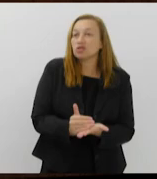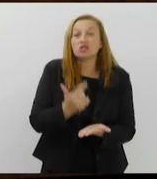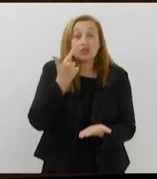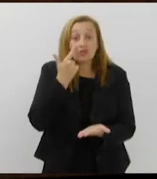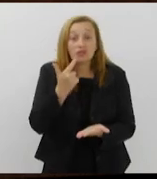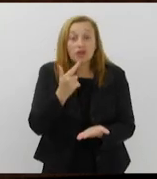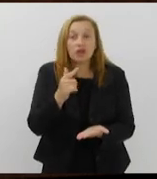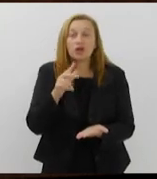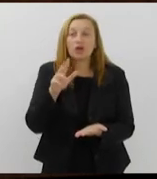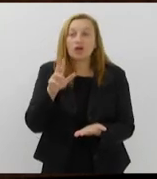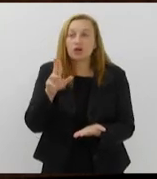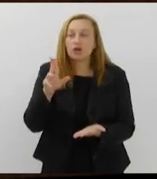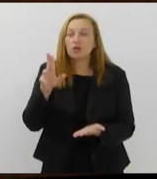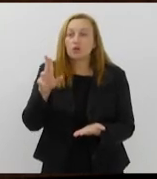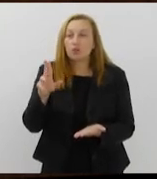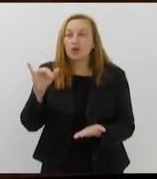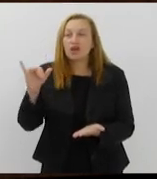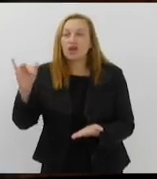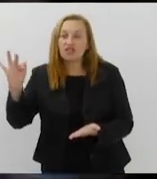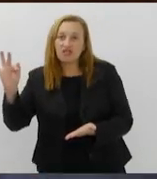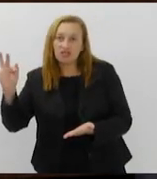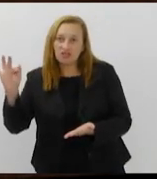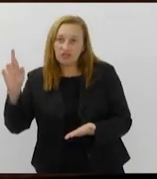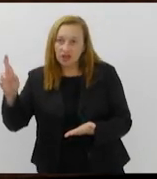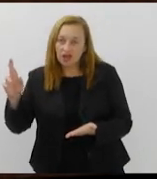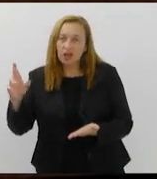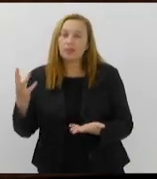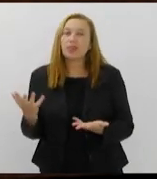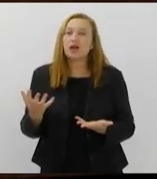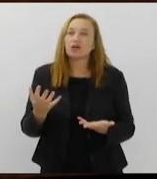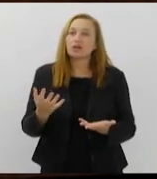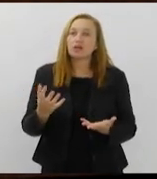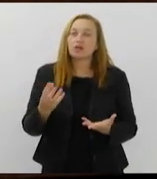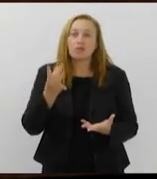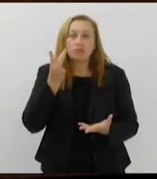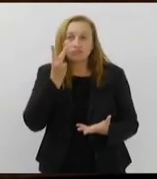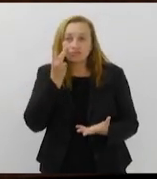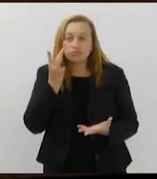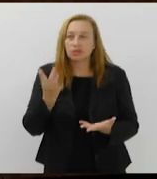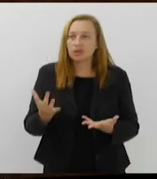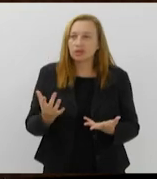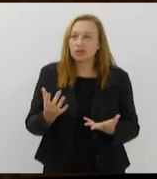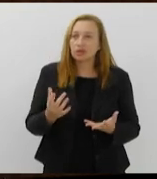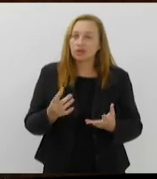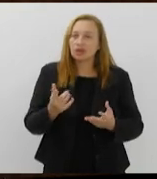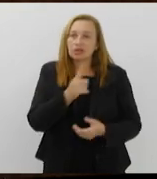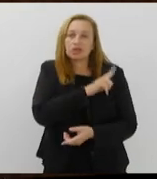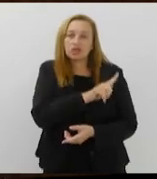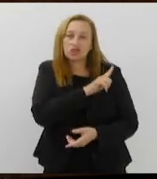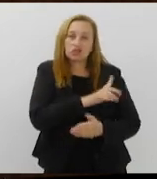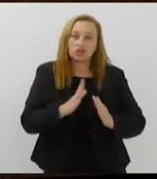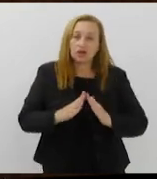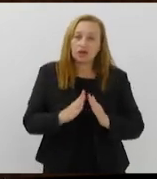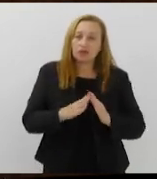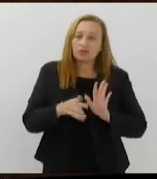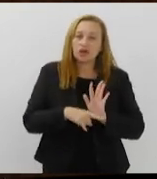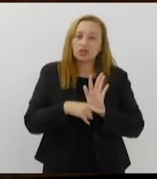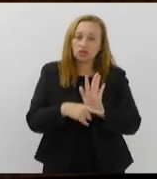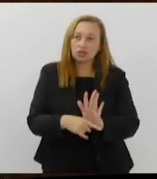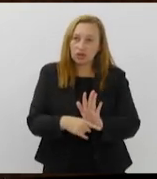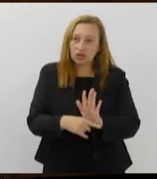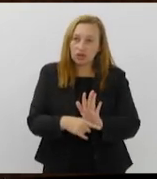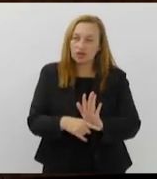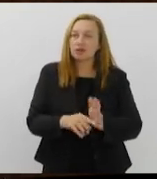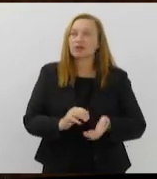UENF busca atuar de uma forma presente na gestão da casa para atender os objetivos propostos pela sua